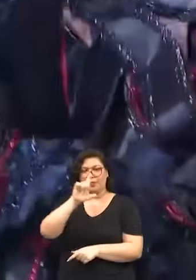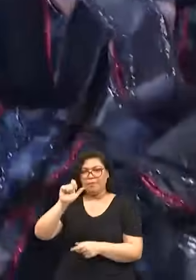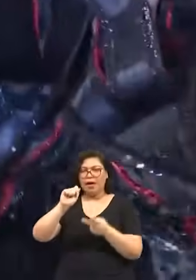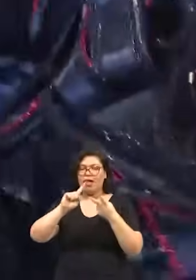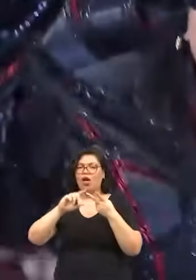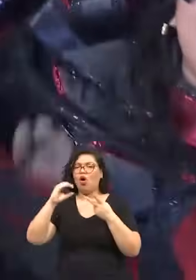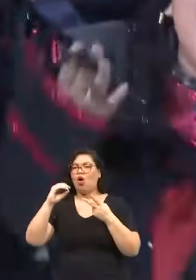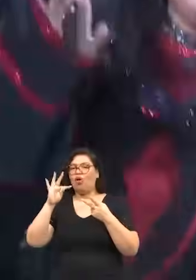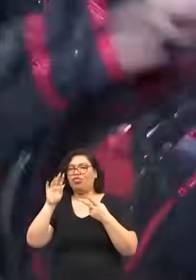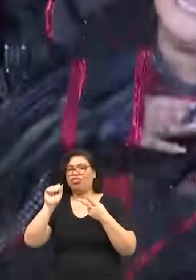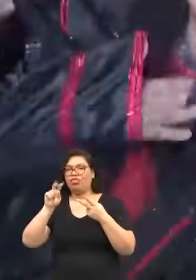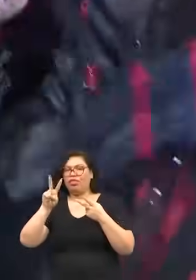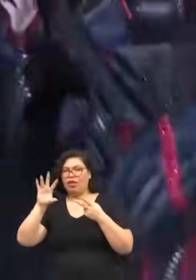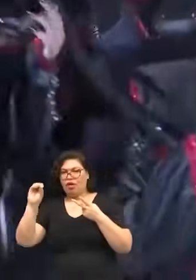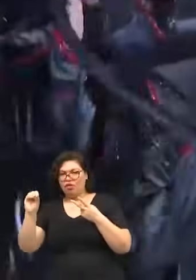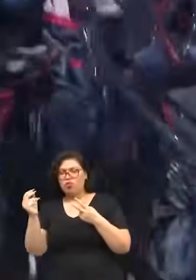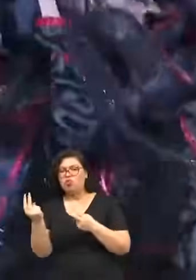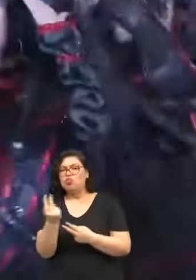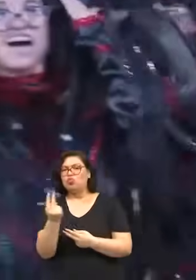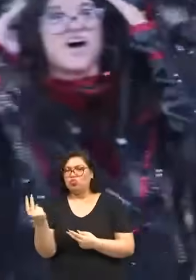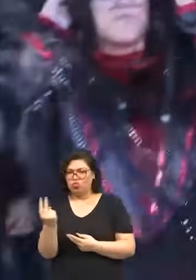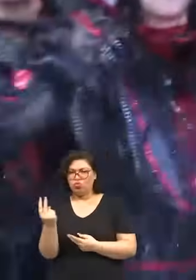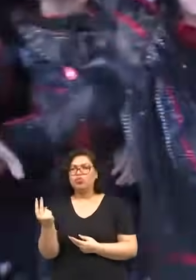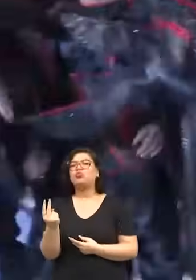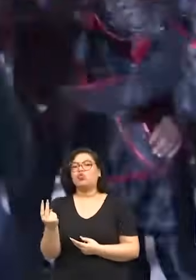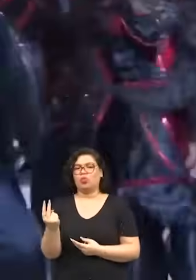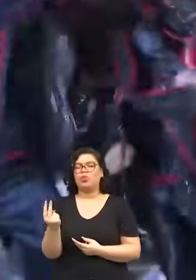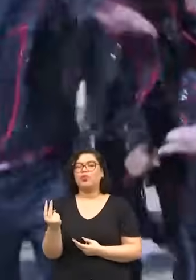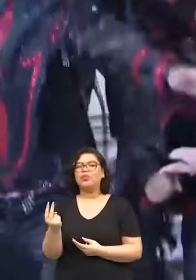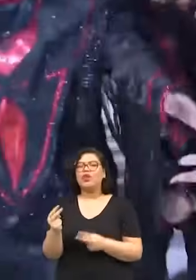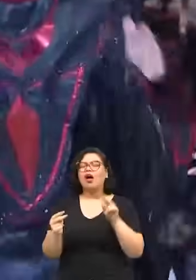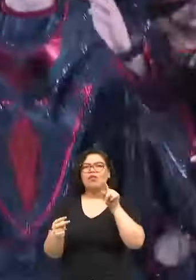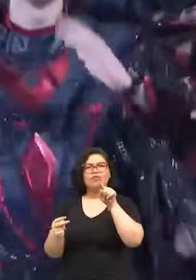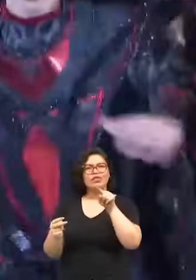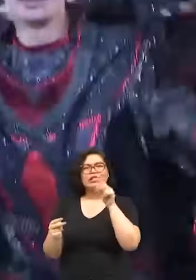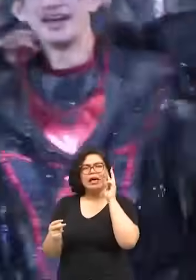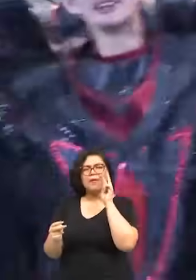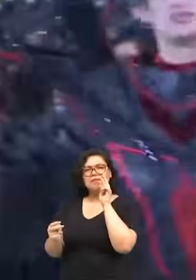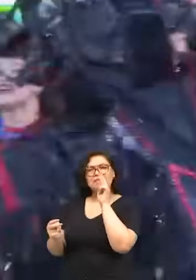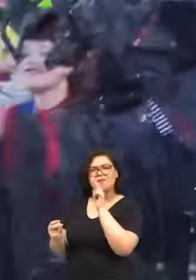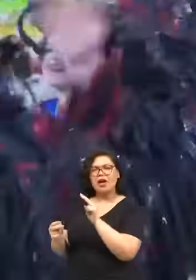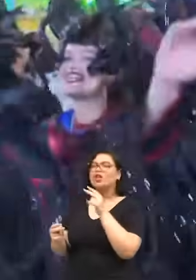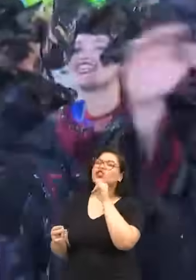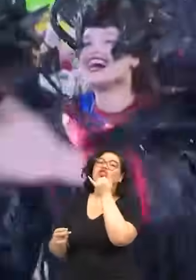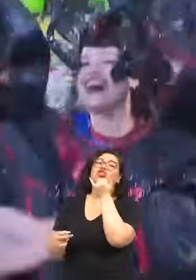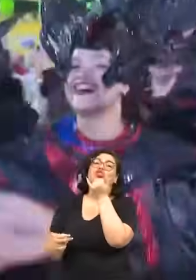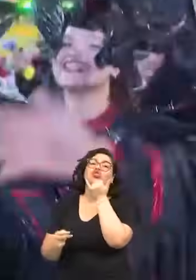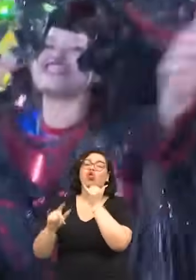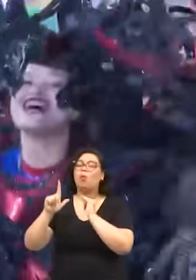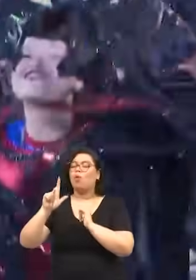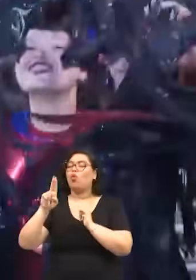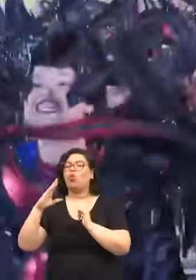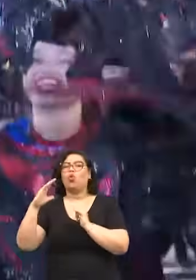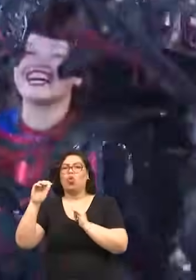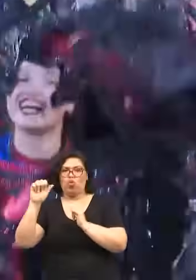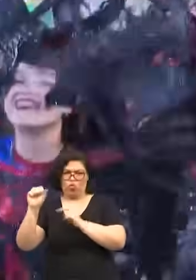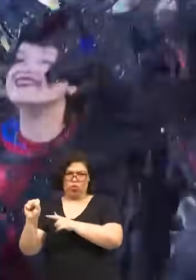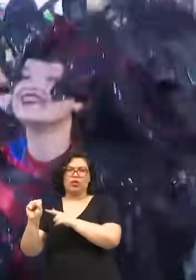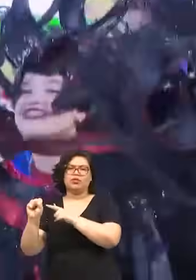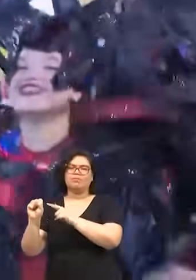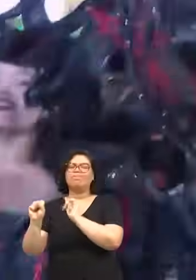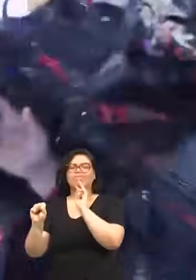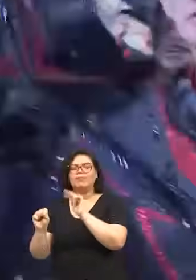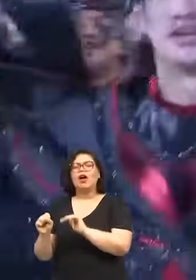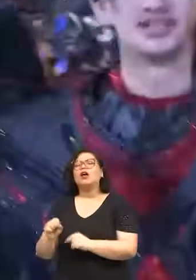Otávio. E aí você vê o quanto eles são, desculpa, o Lucas Alves. E aí